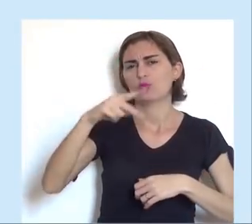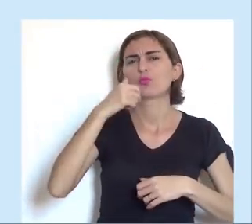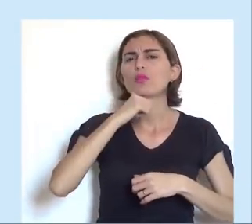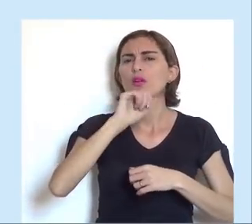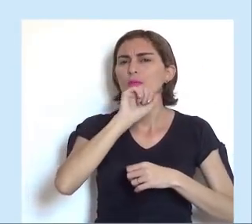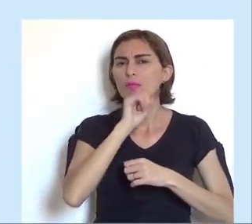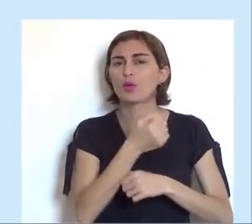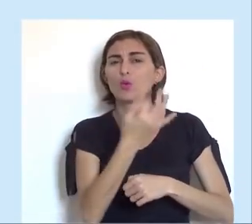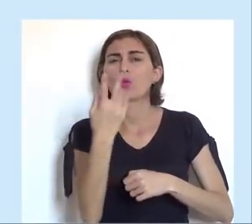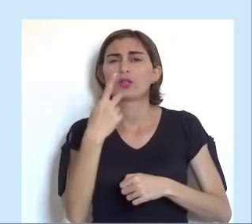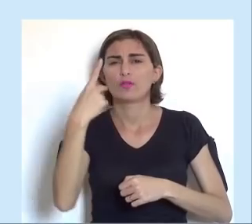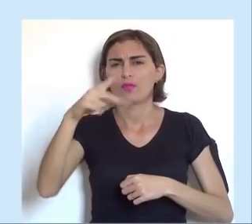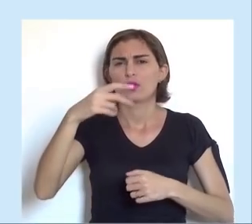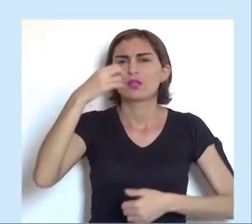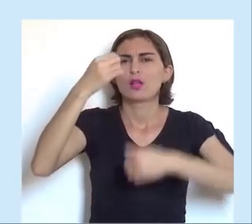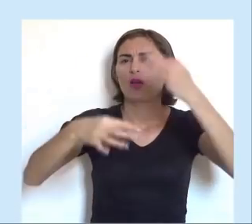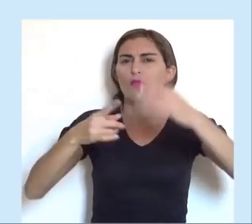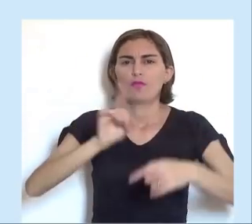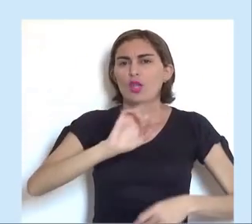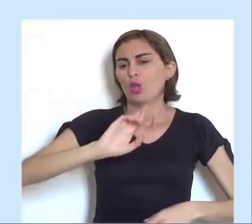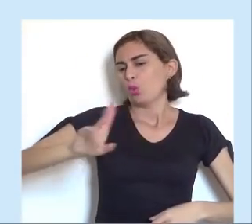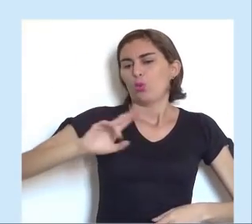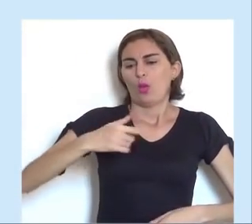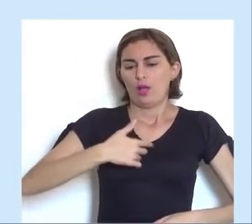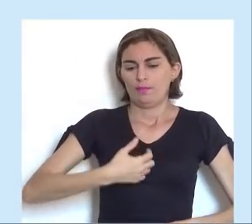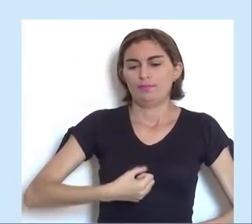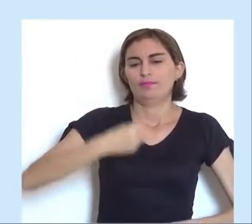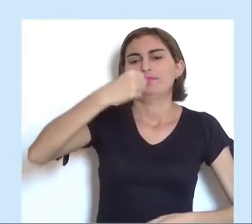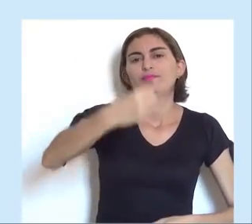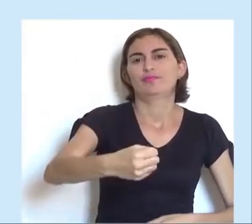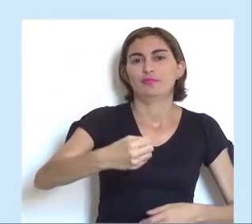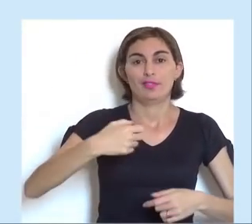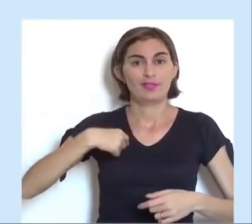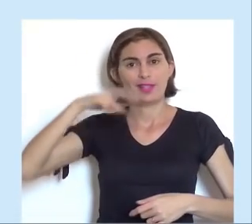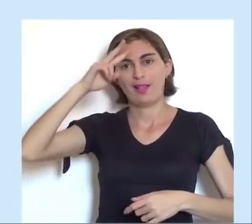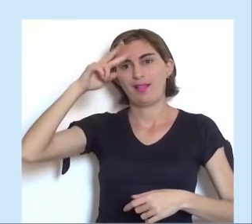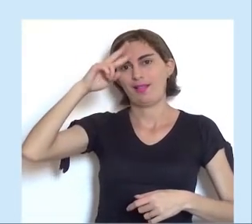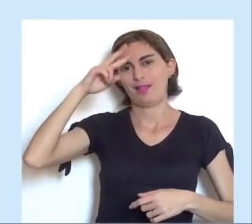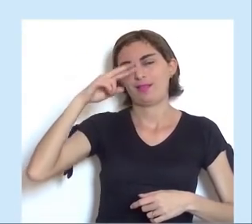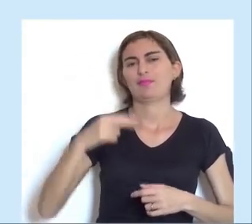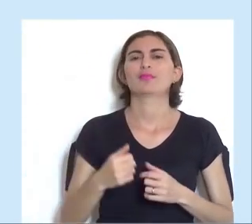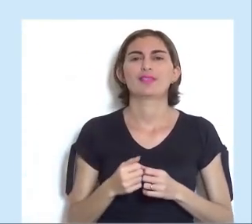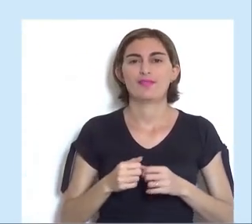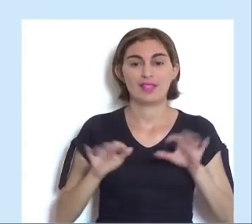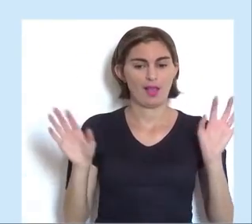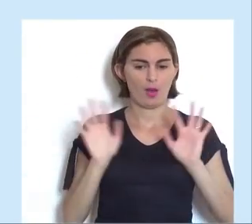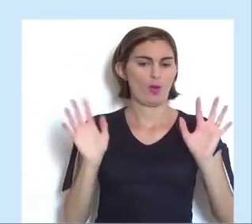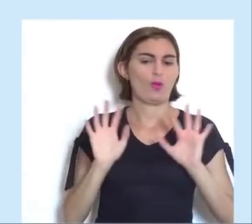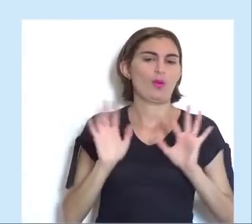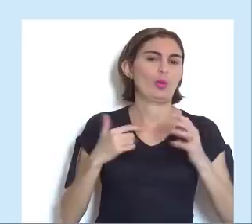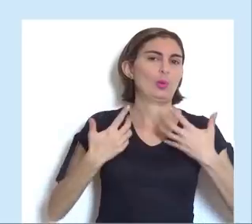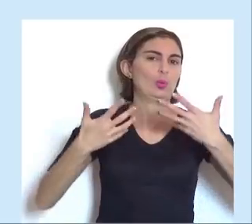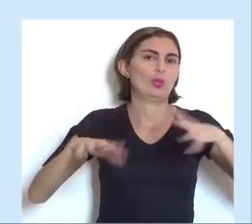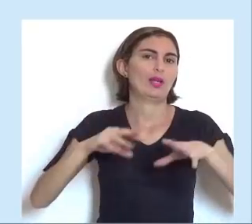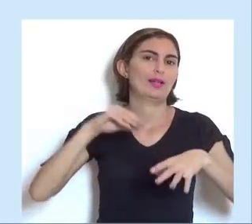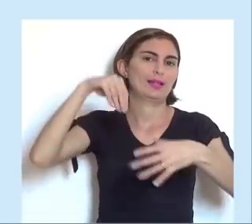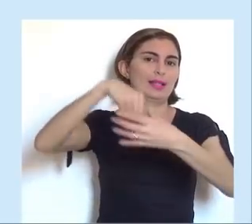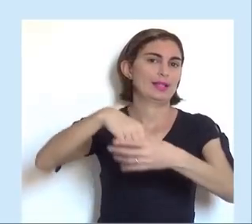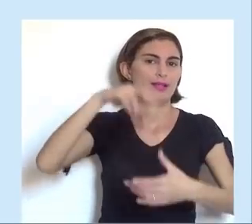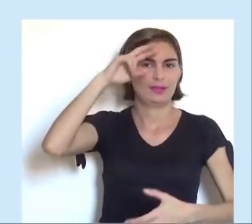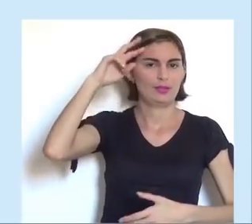para sua mãe. Quando você narra, você não é personagem da história, até porque você quer se livrar dessa treta. Você não quer ficar